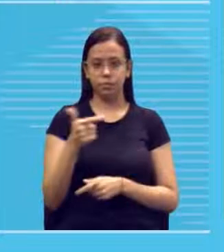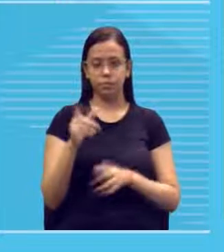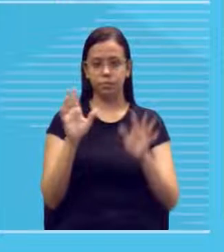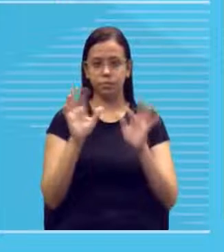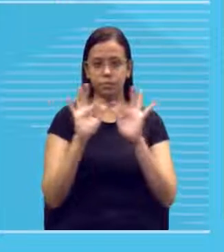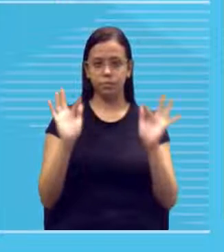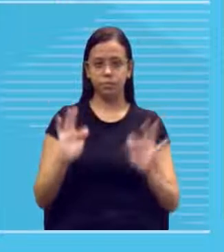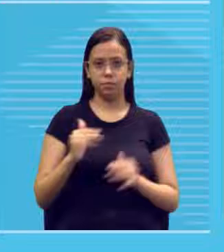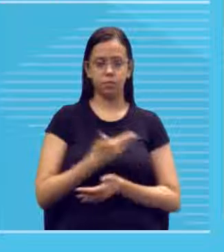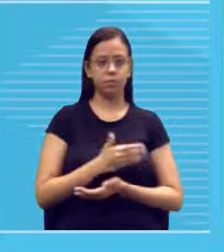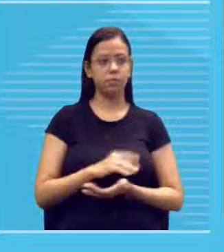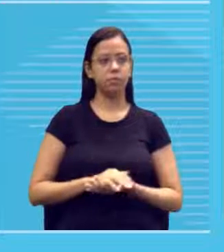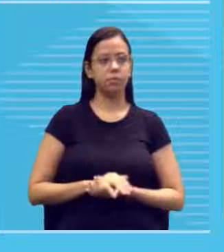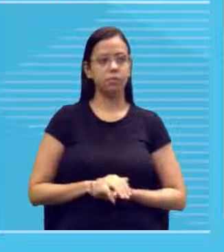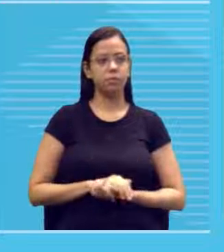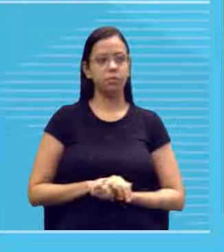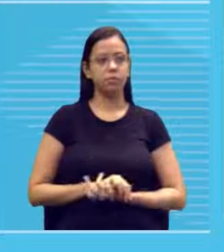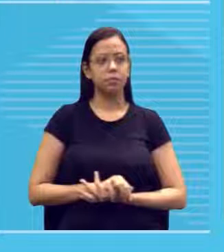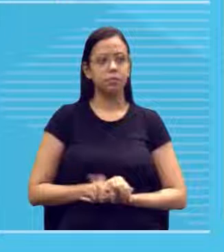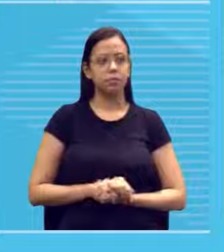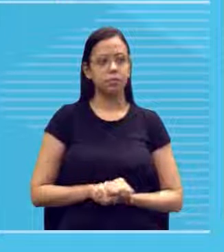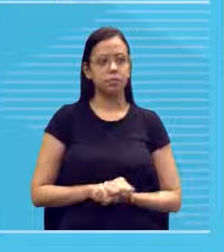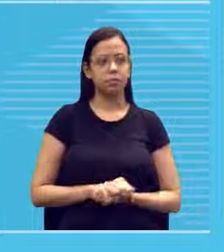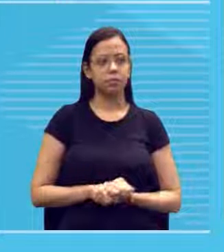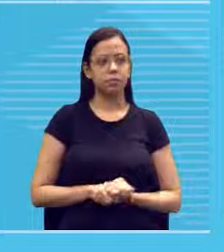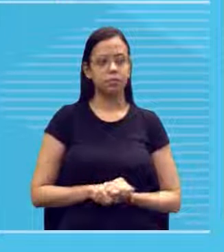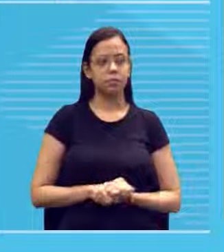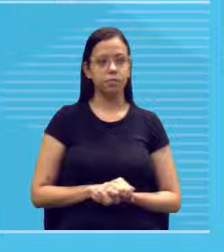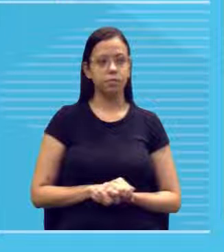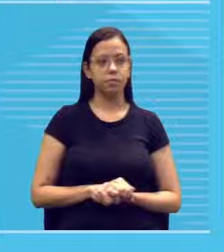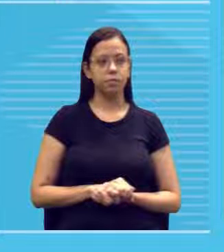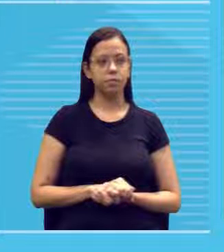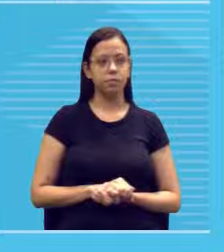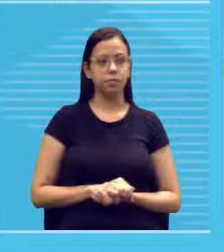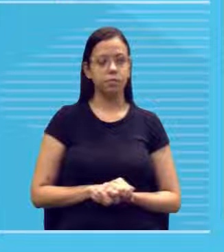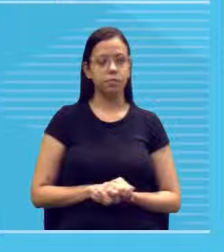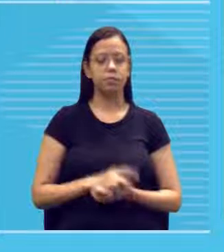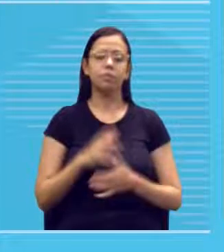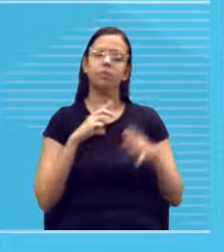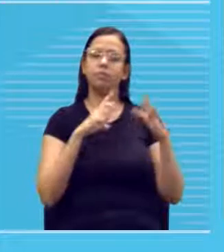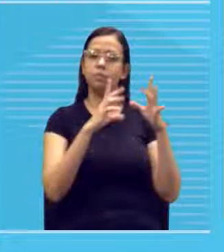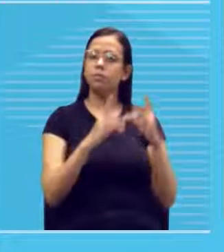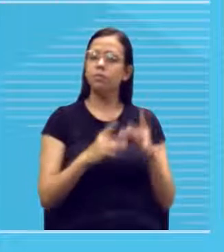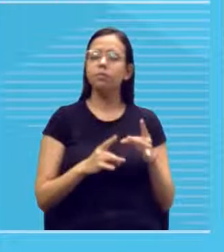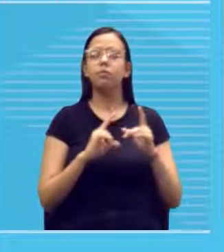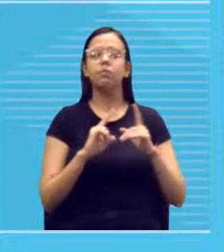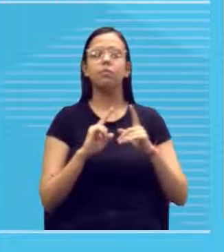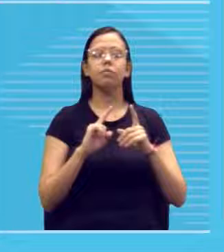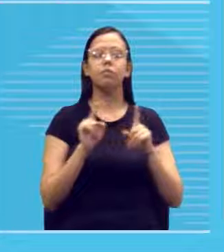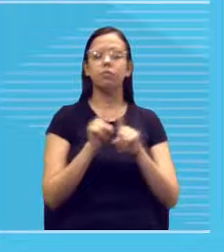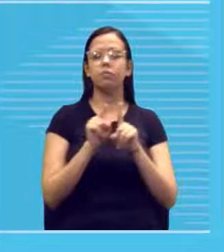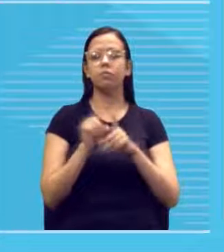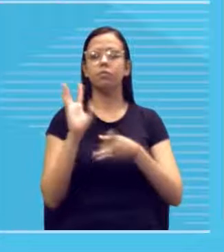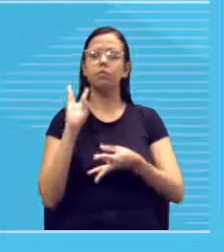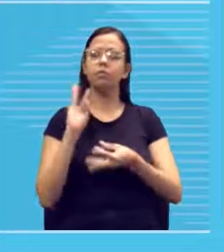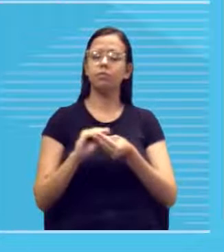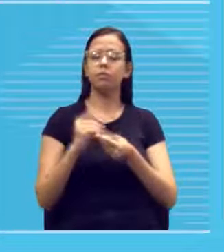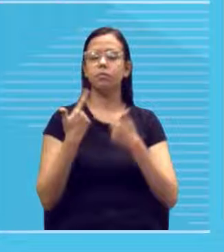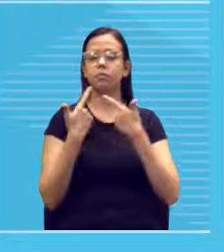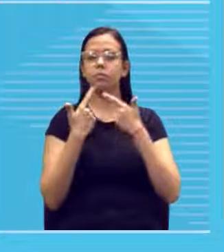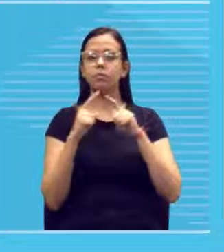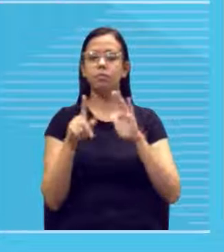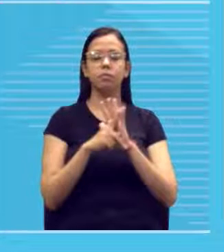OK aquela tá escrito por extenso aquela na escrita na linguagem